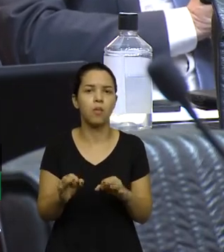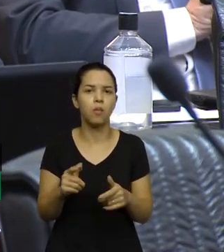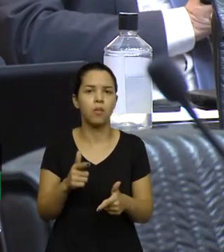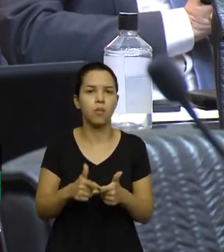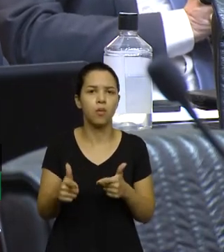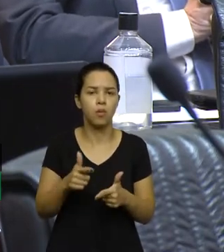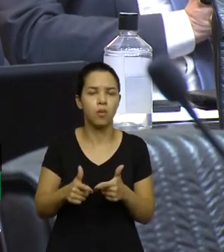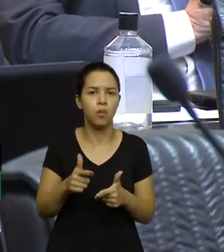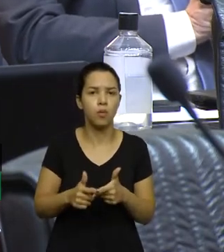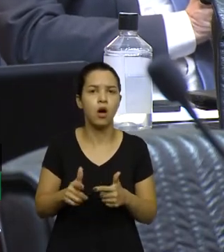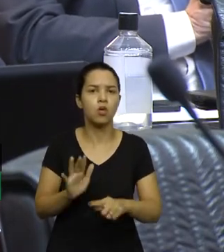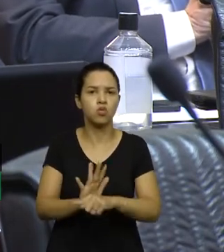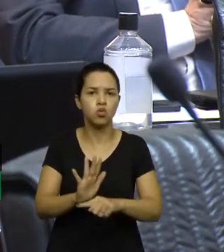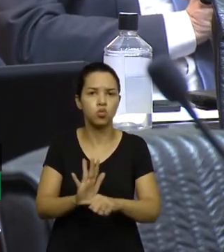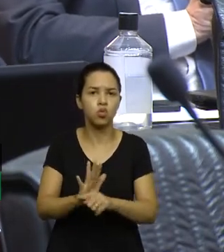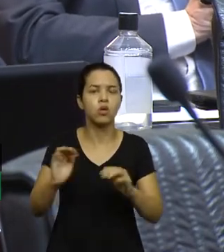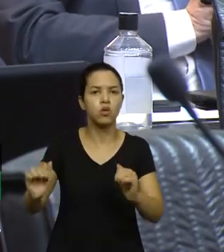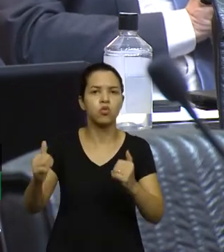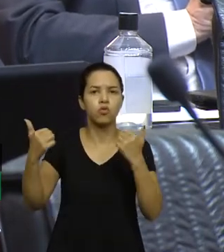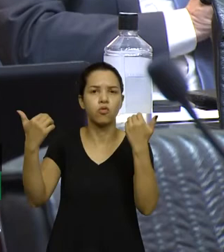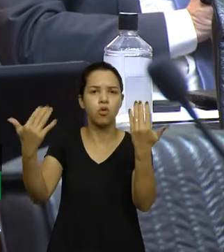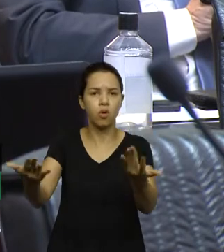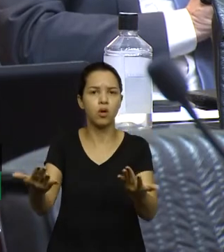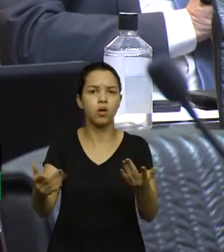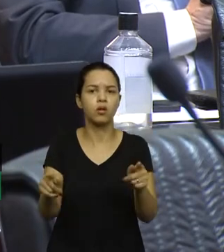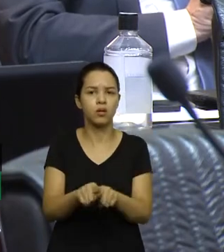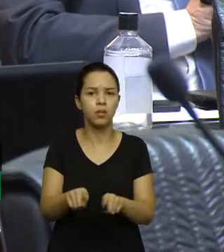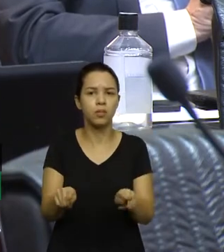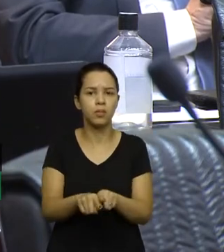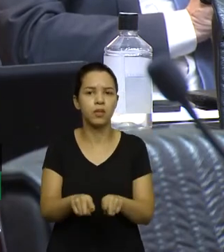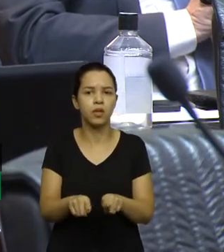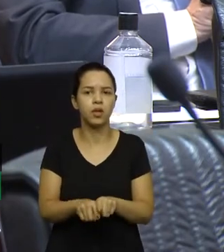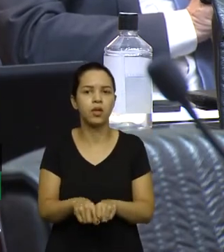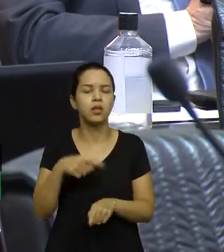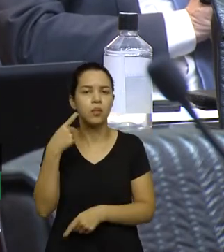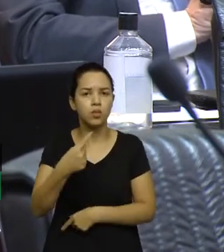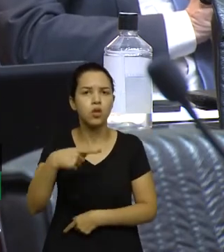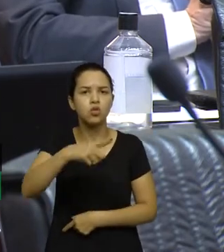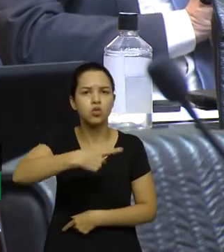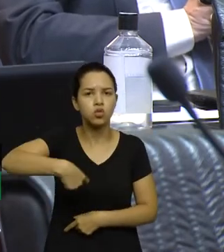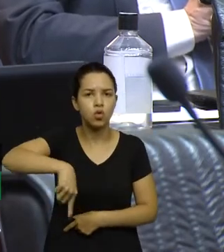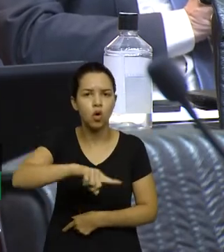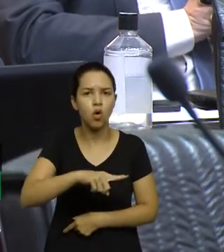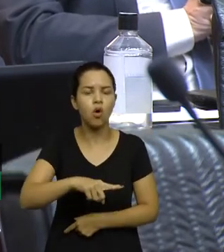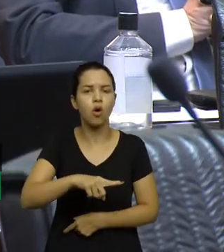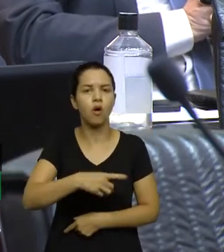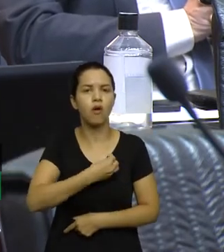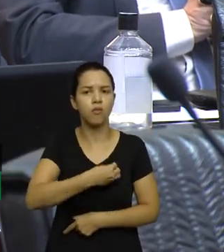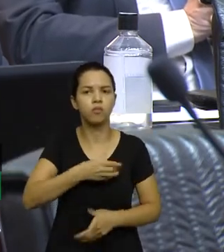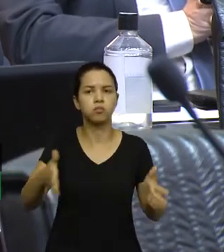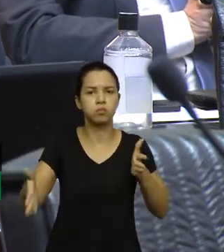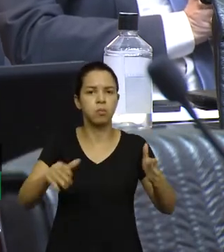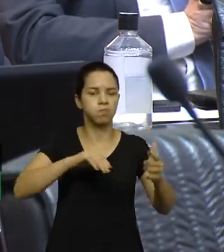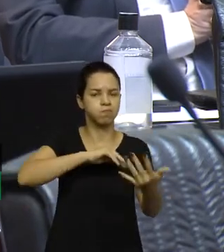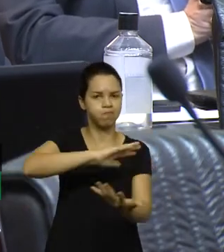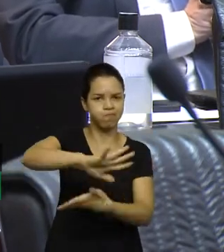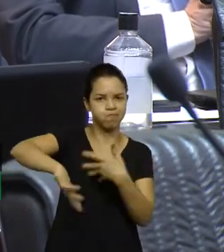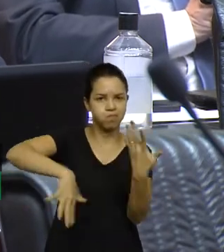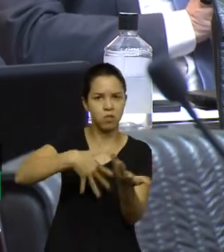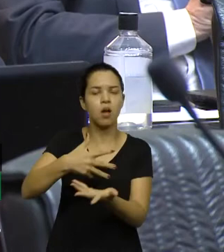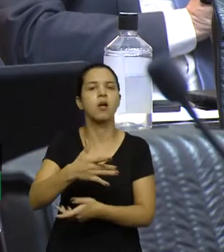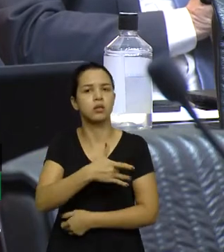de contribuições externas, senhores deputados, nós estaríamos vivendo ainda mais o caos na